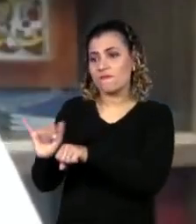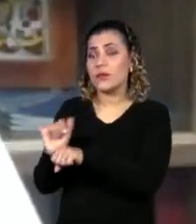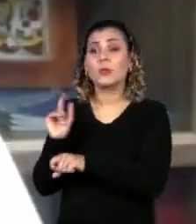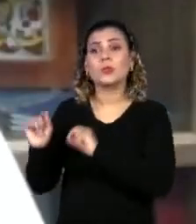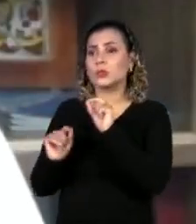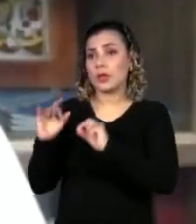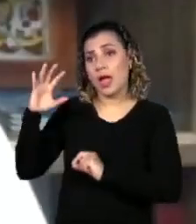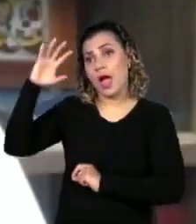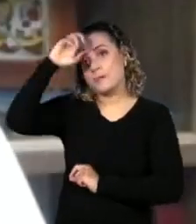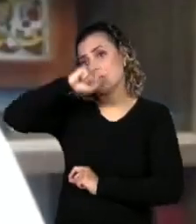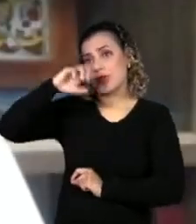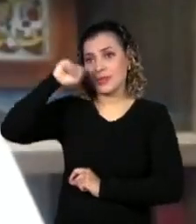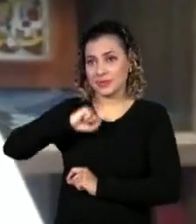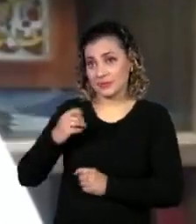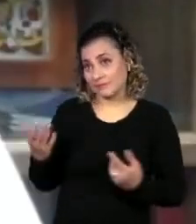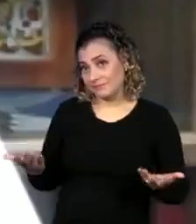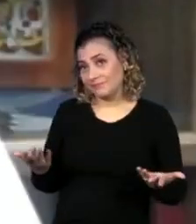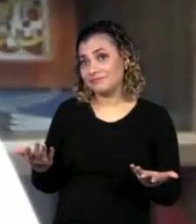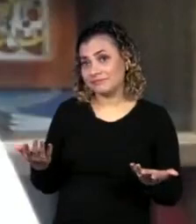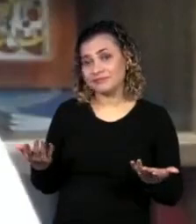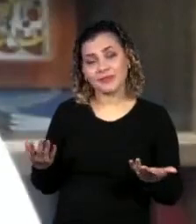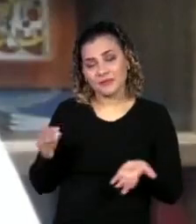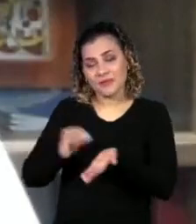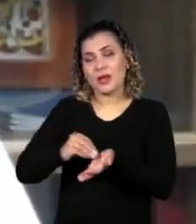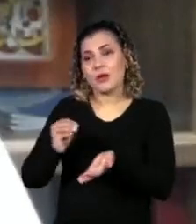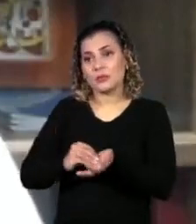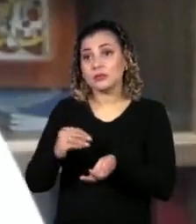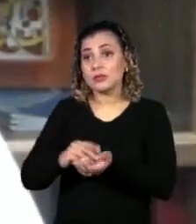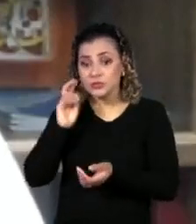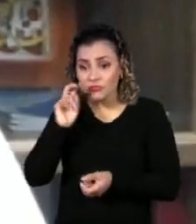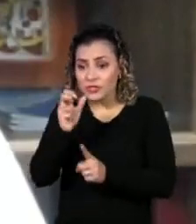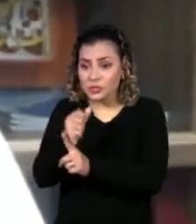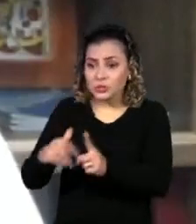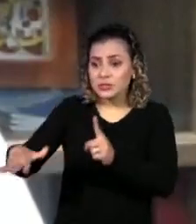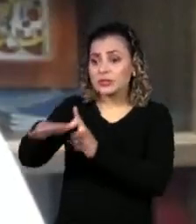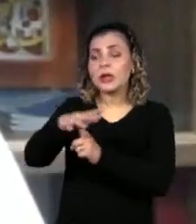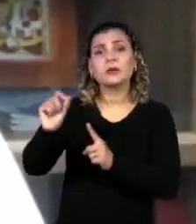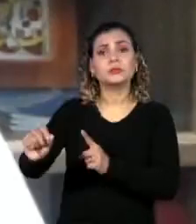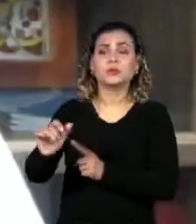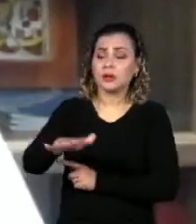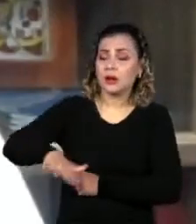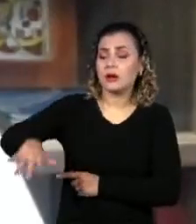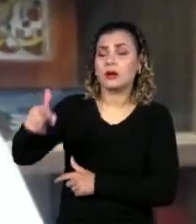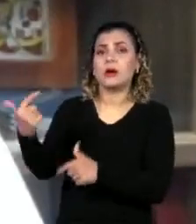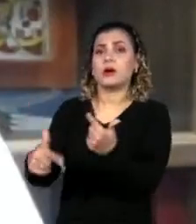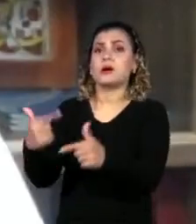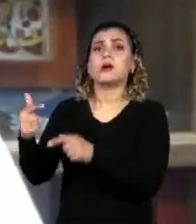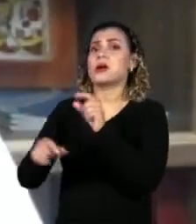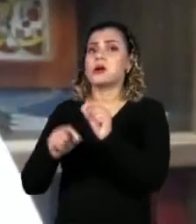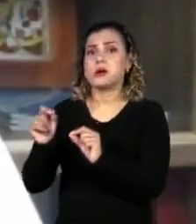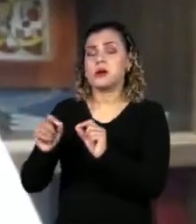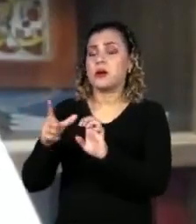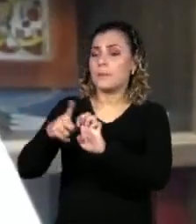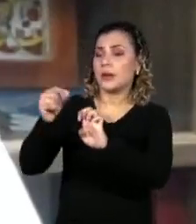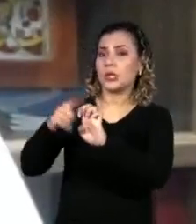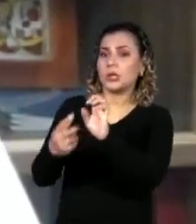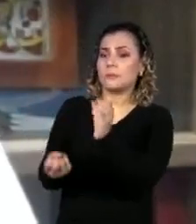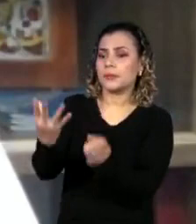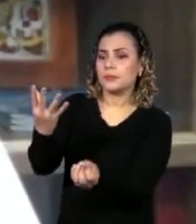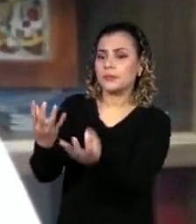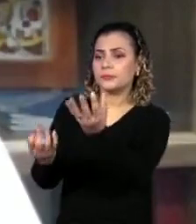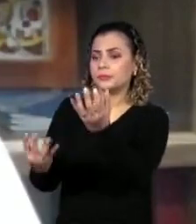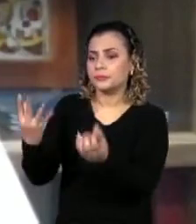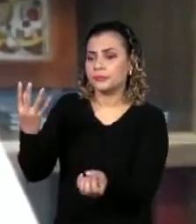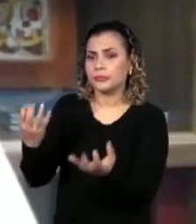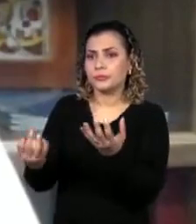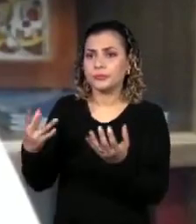A gente está vendo uma sociedade, um mundo do trabalho, cada vez mais com a presença de empreendedorismo. E aqui